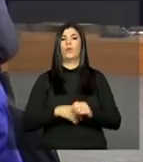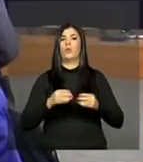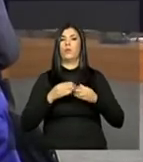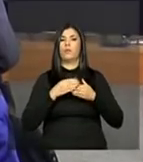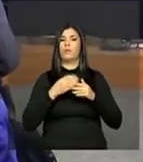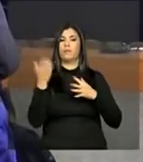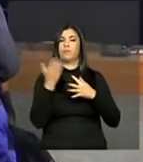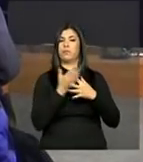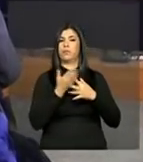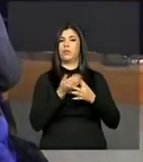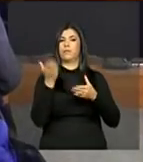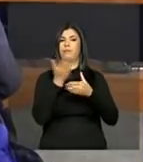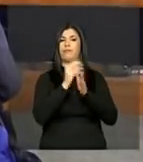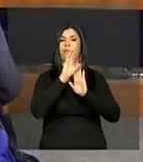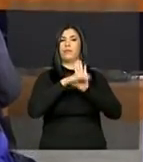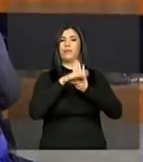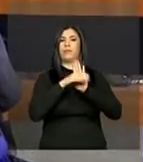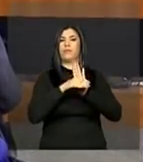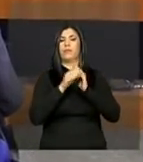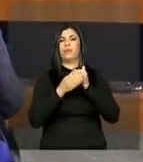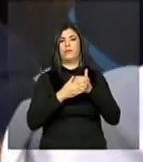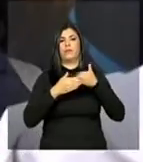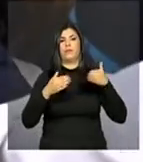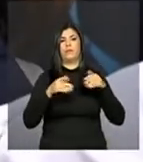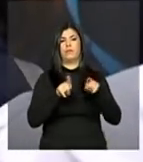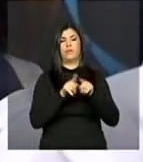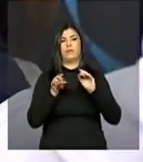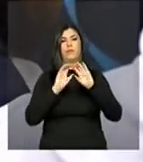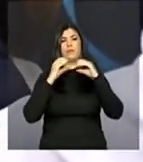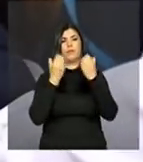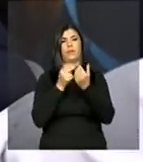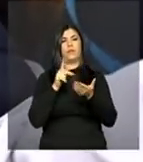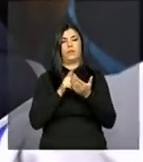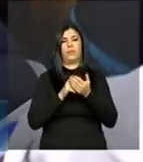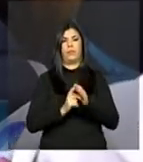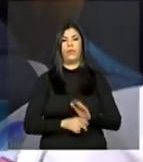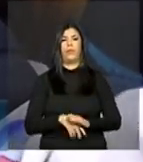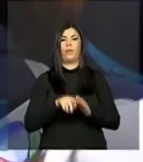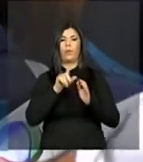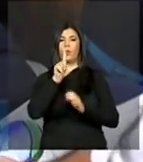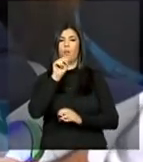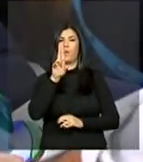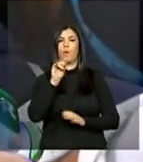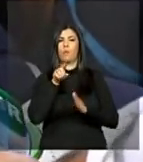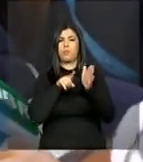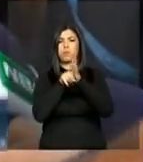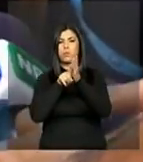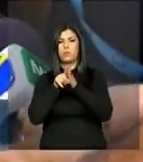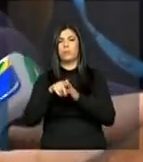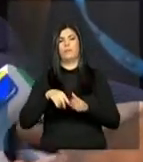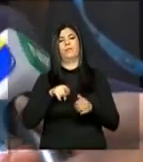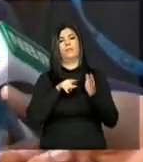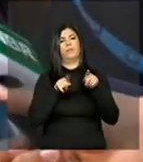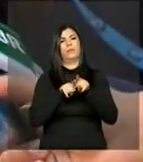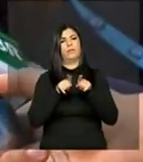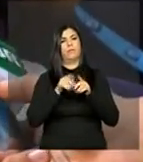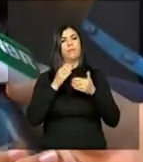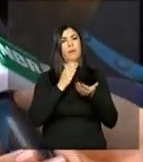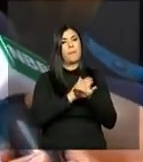num Capítulo a parte da Comissão da Verdade a perícia o laudo pericial é parte de um processo de